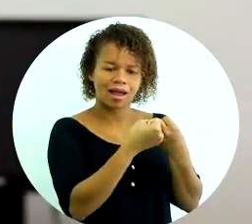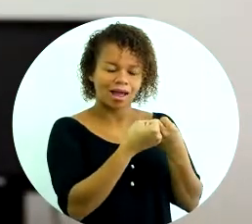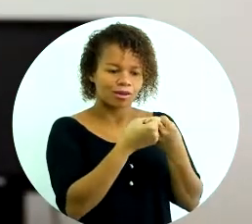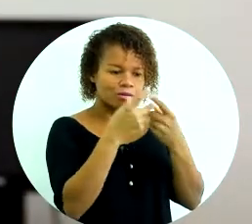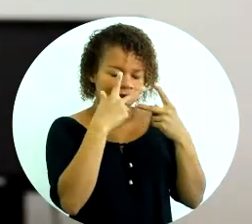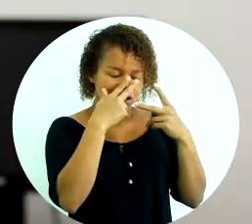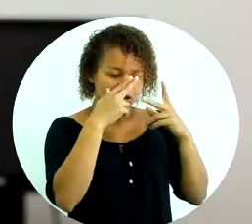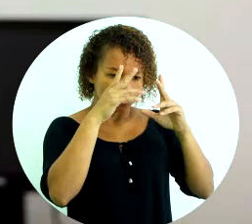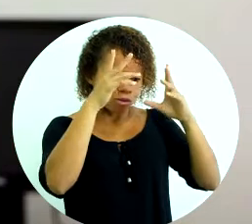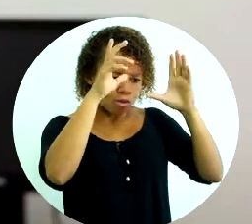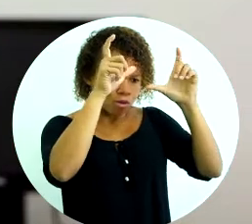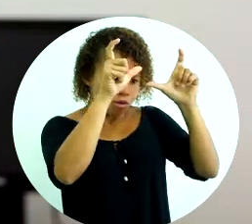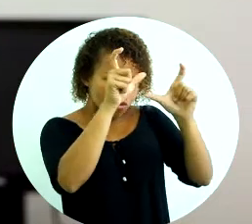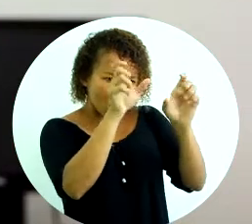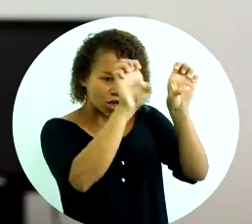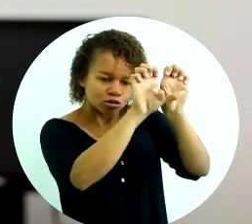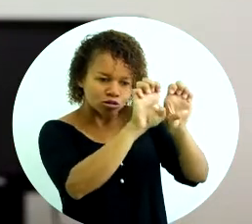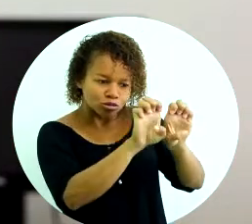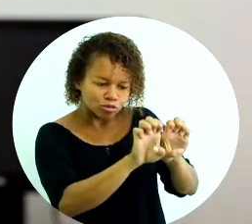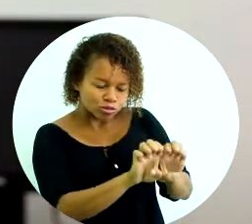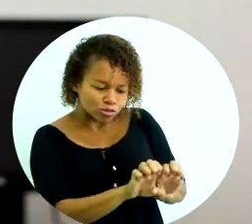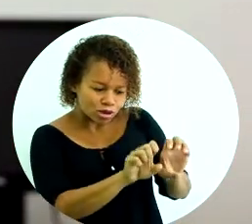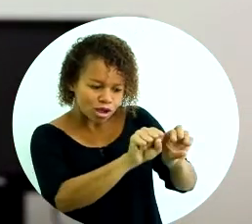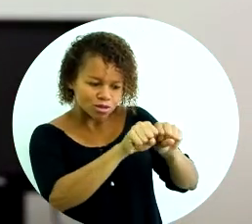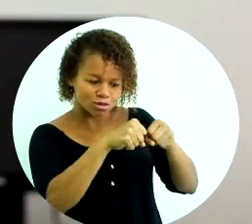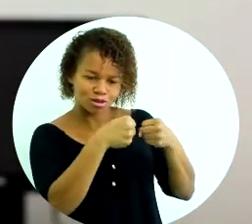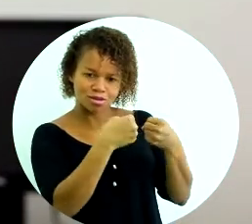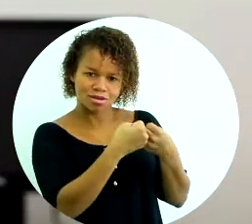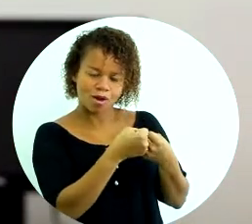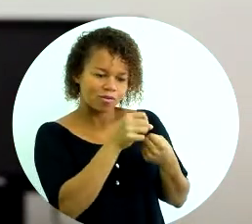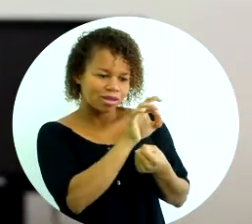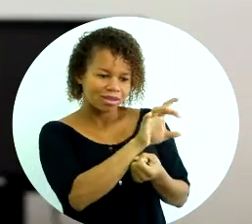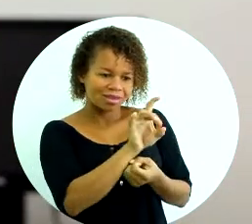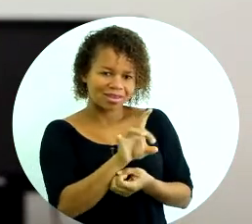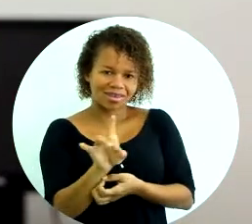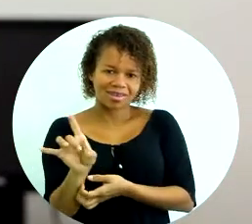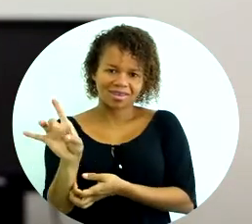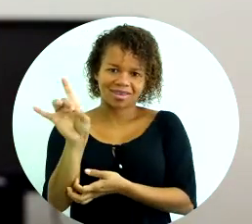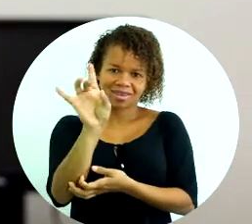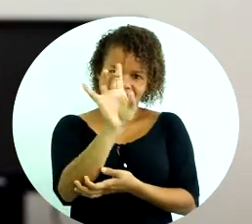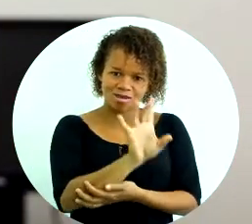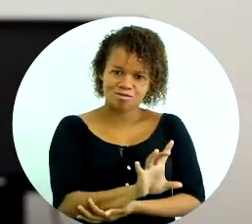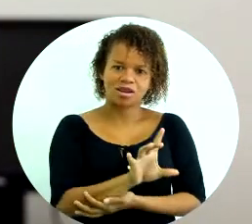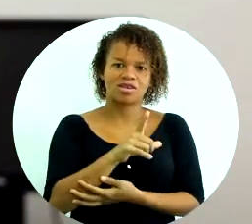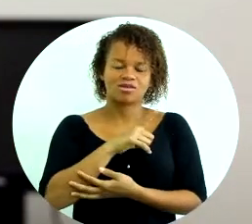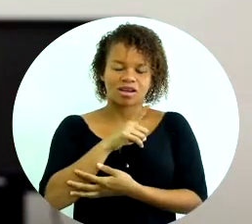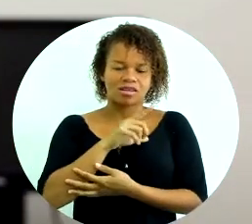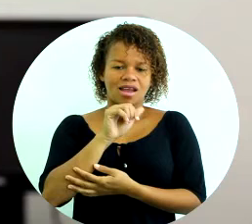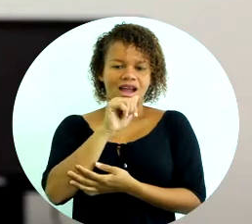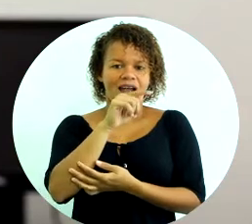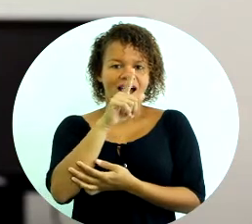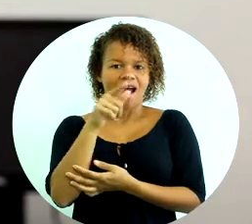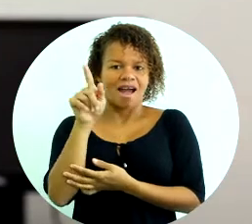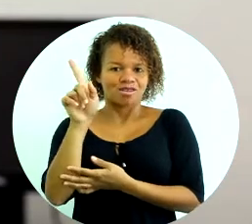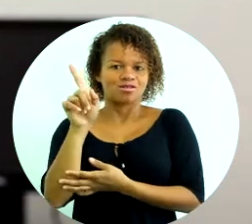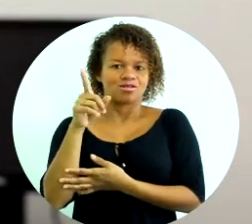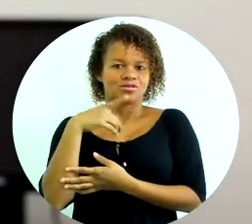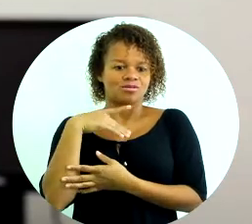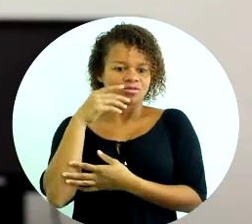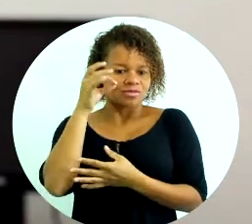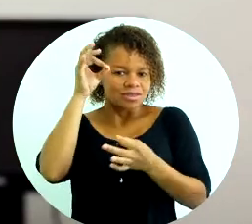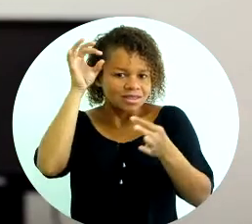como um grande corpo, um grande organismo, um corpo social, onde cada parte deve agir de